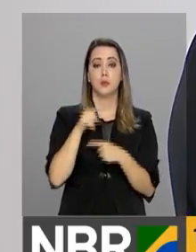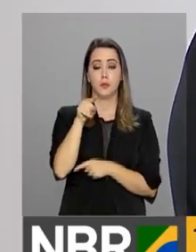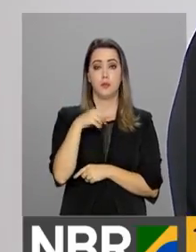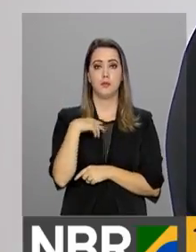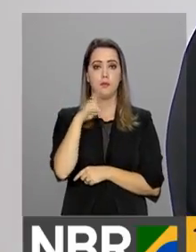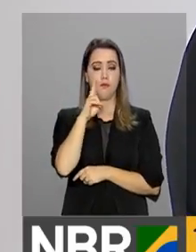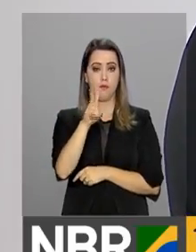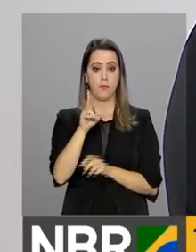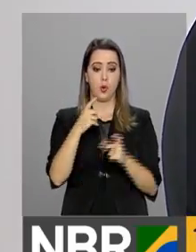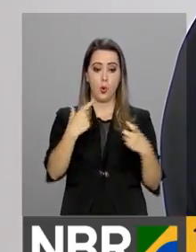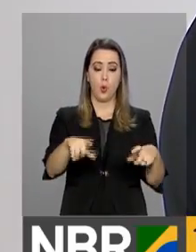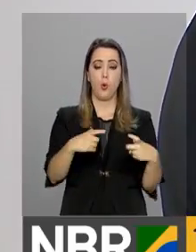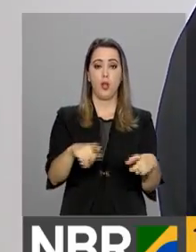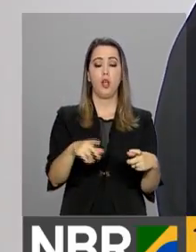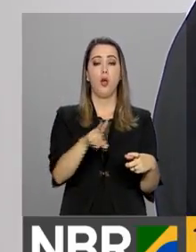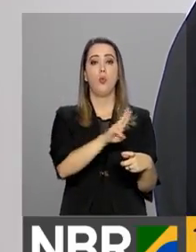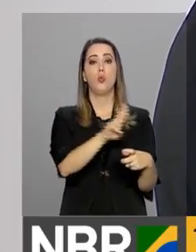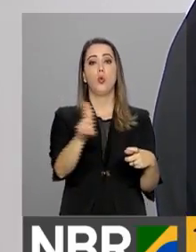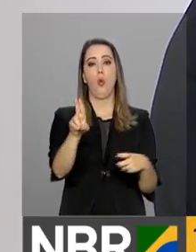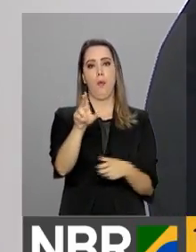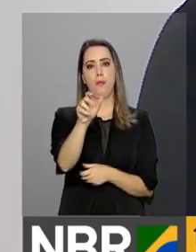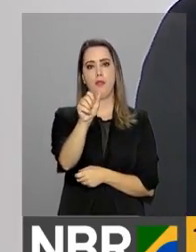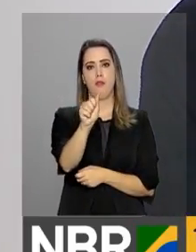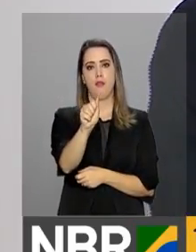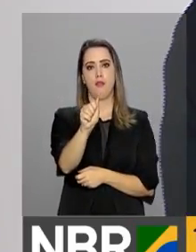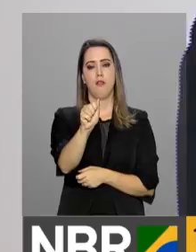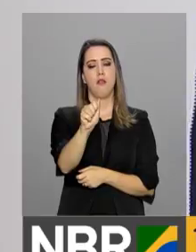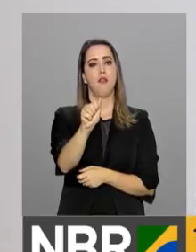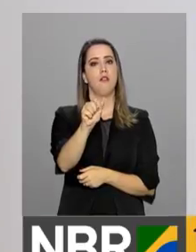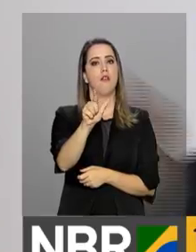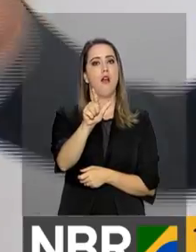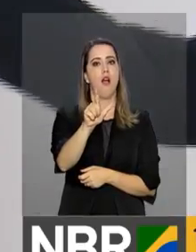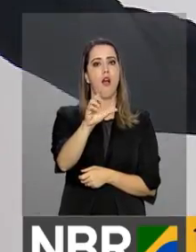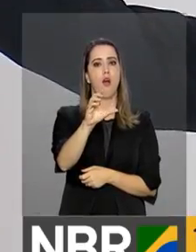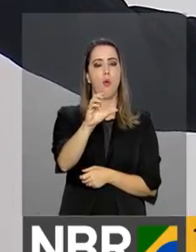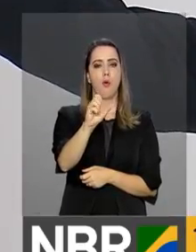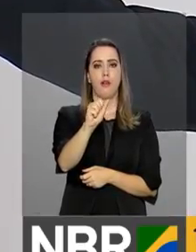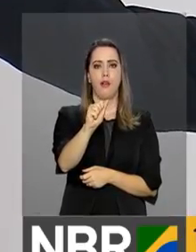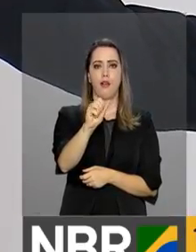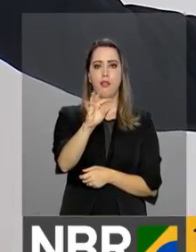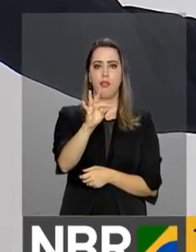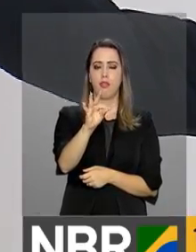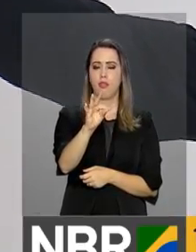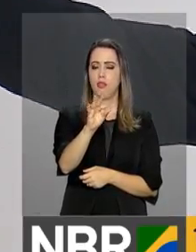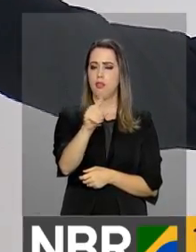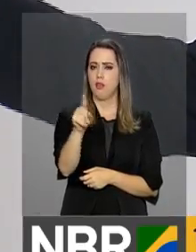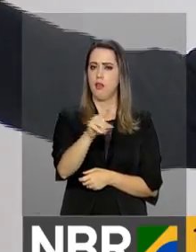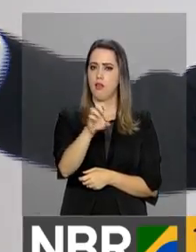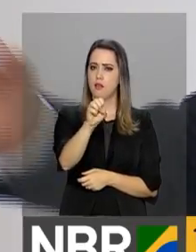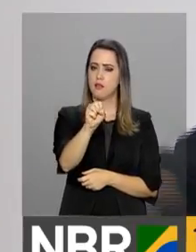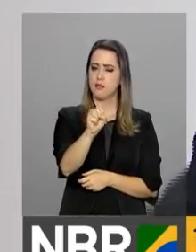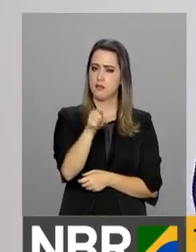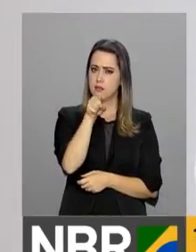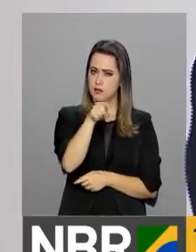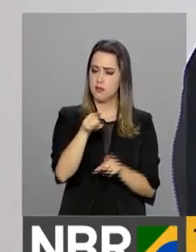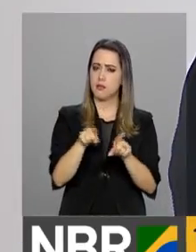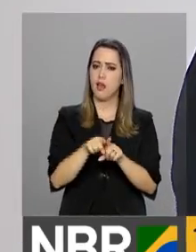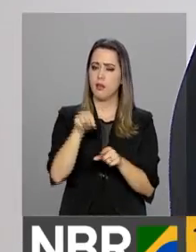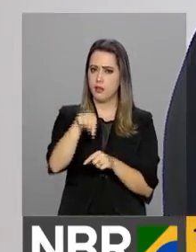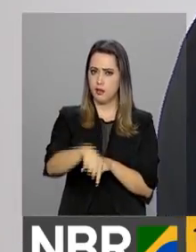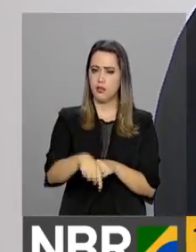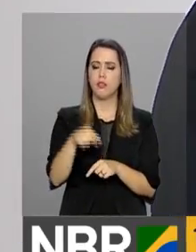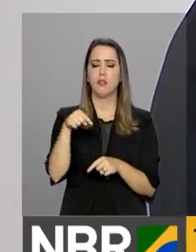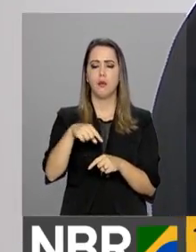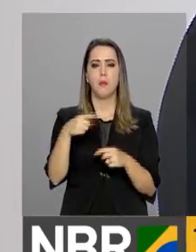né a reserva de alcatrazes que foi uma uma coisa do nosso governo a ampliação aqui do do centro oeste é chapada dos